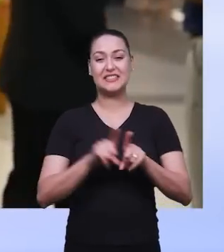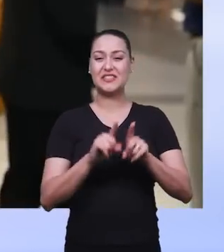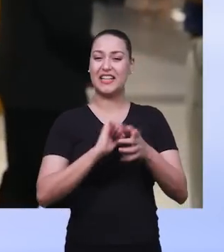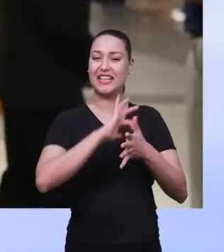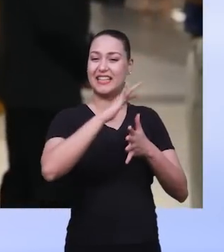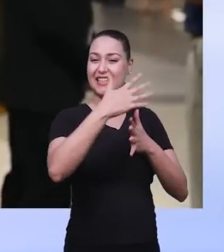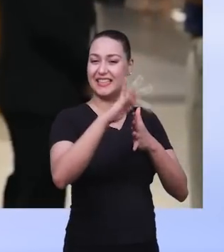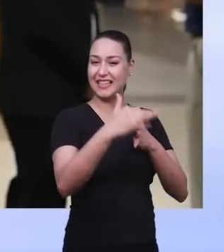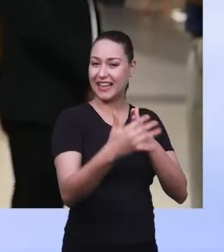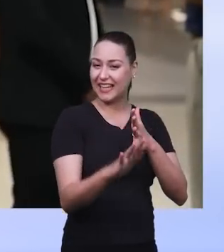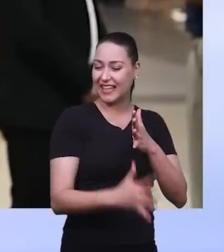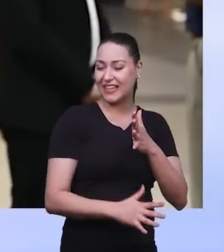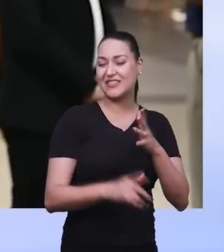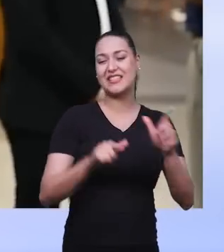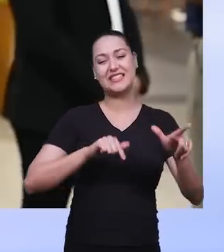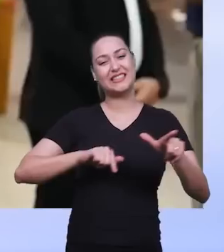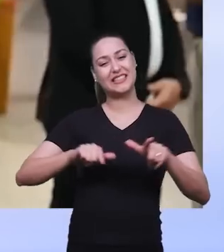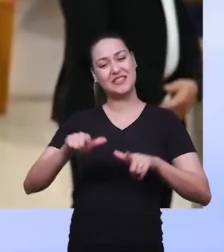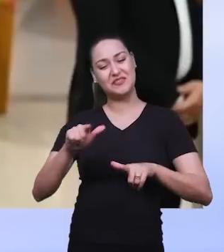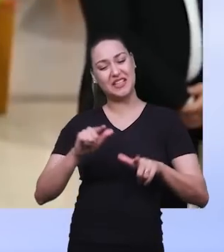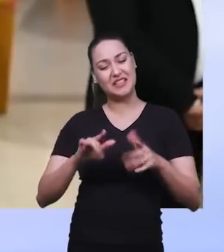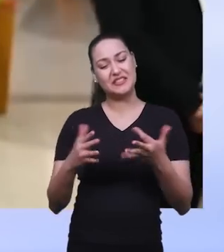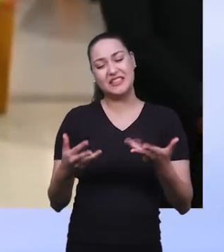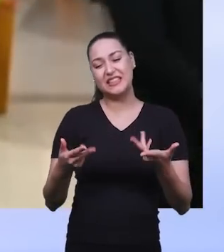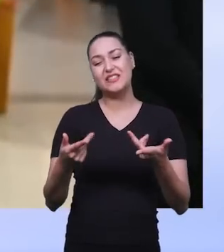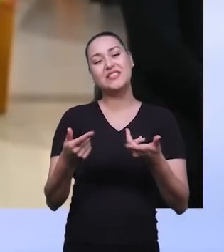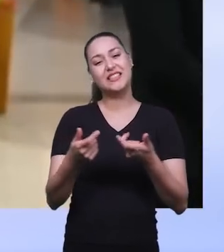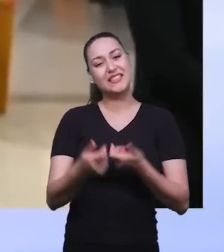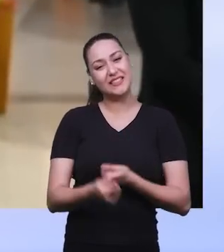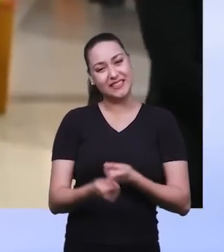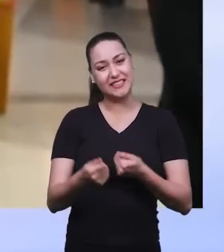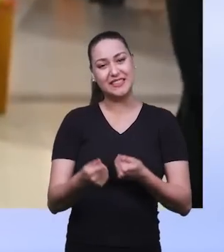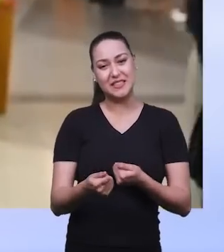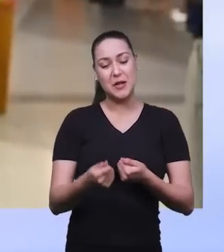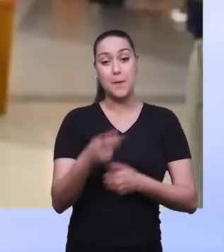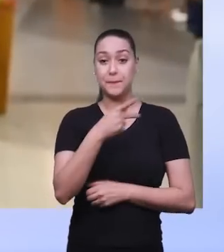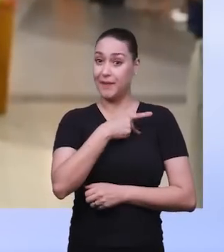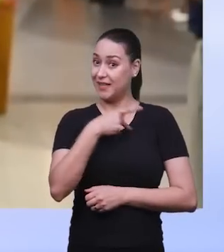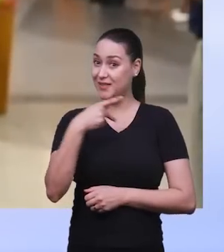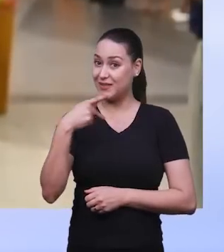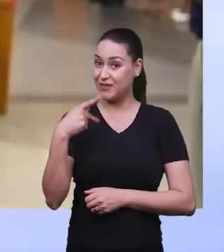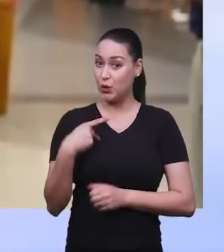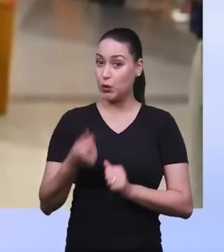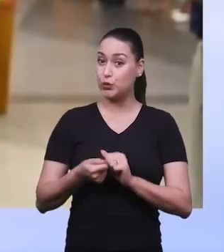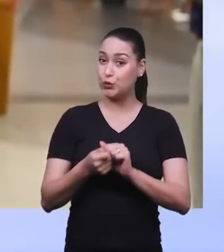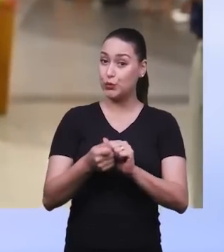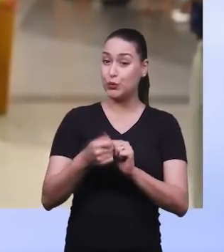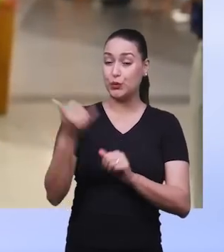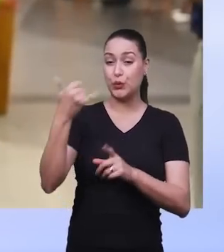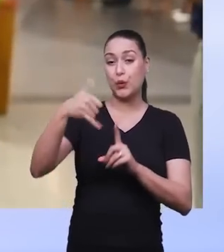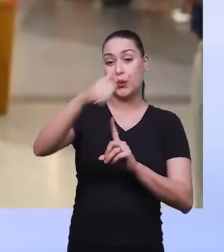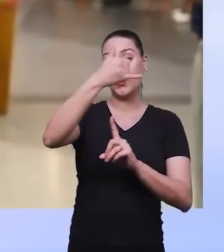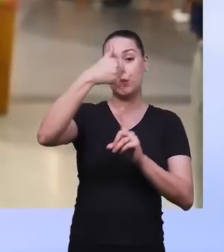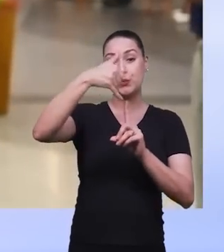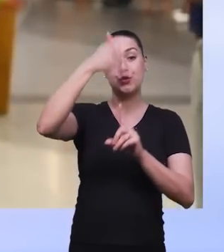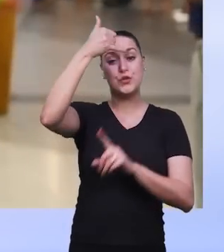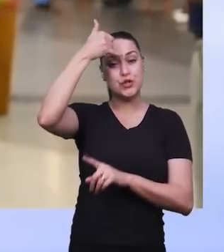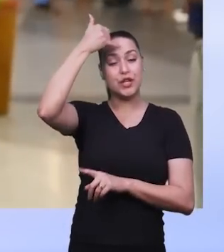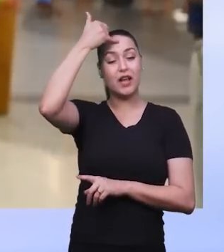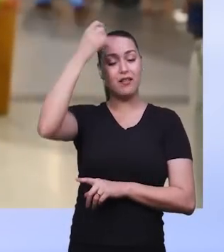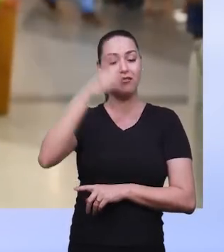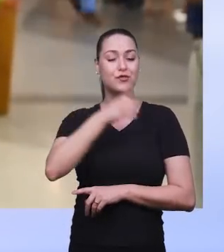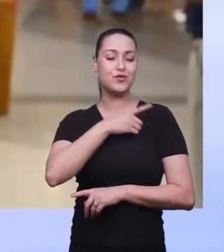de Libra, os irmãos que estão envolvidos nesse trabalho. É um trabalho que é feito pelos nossos pastores, ungidos,